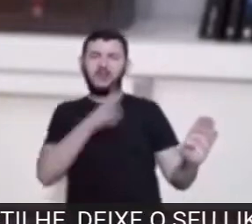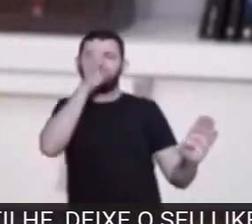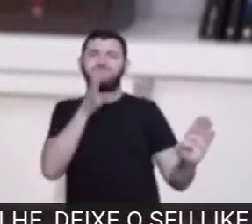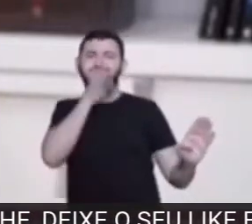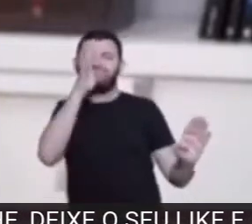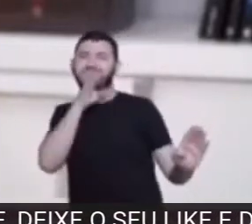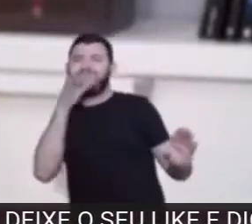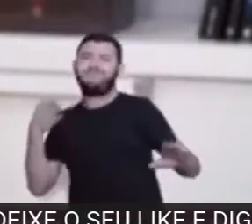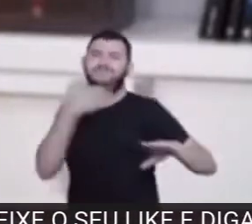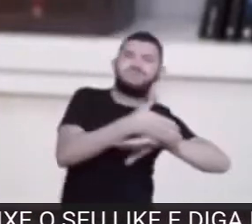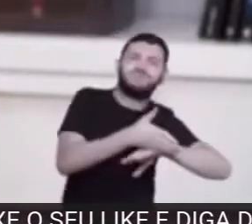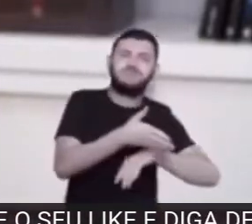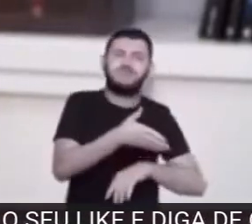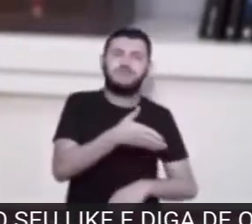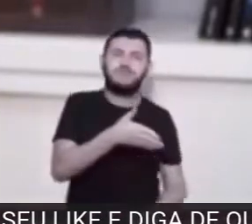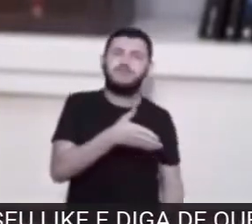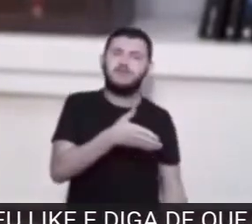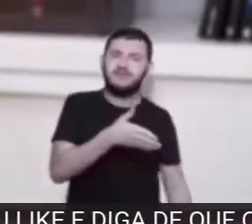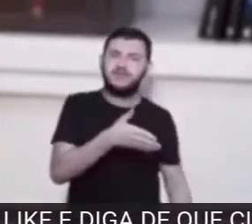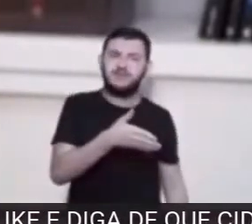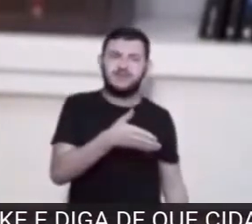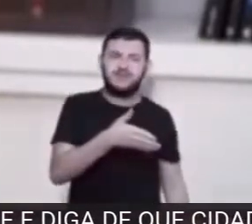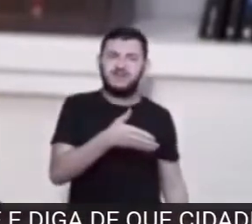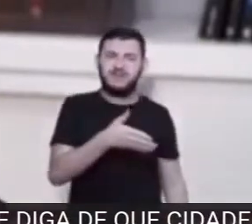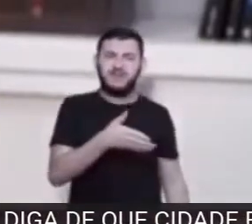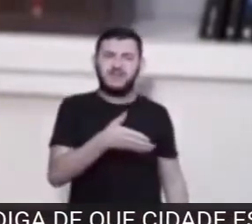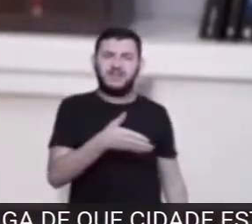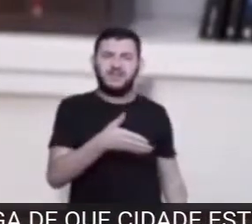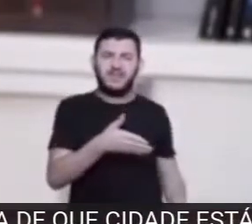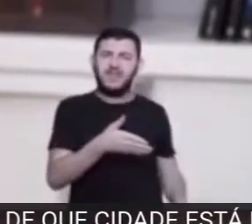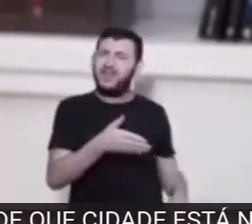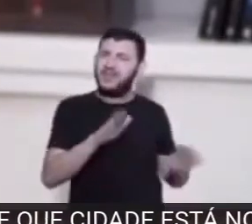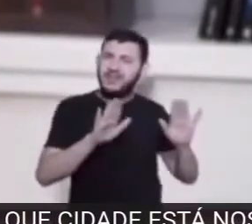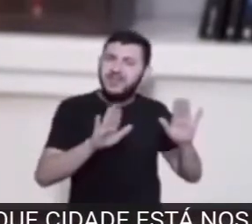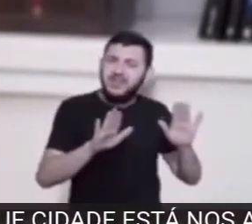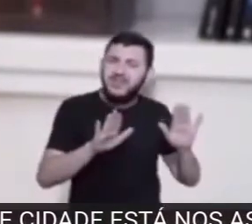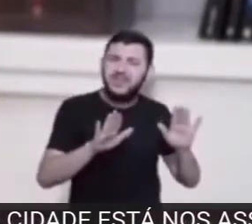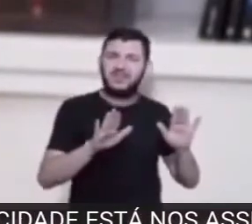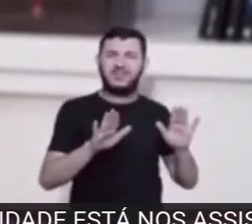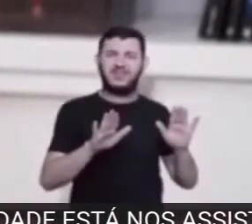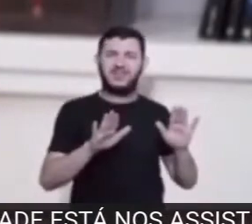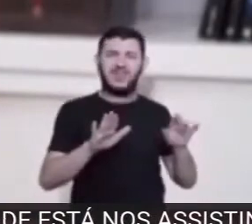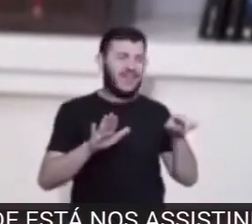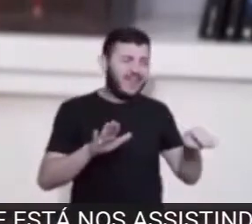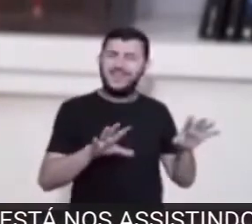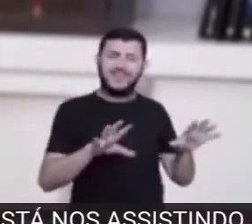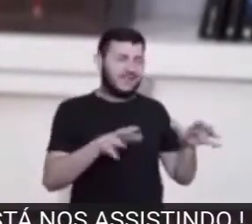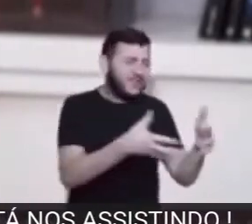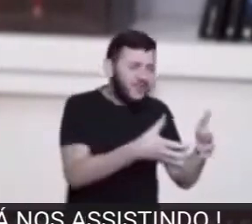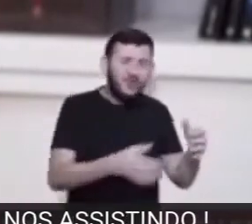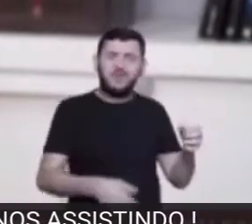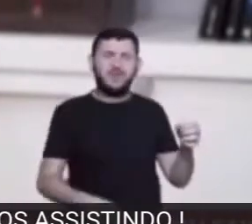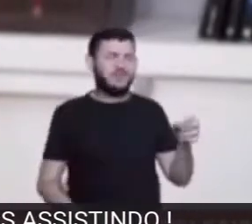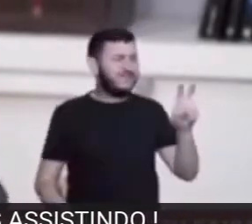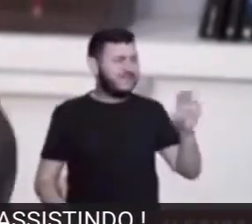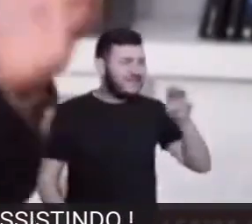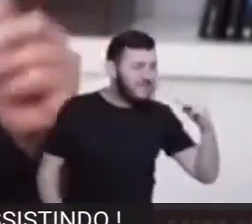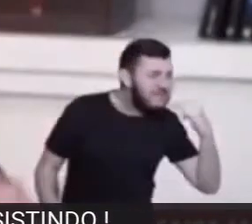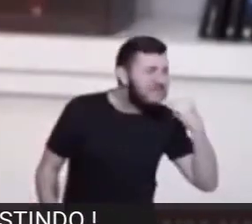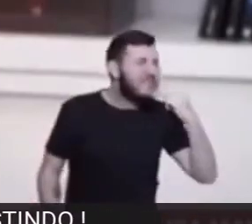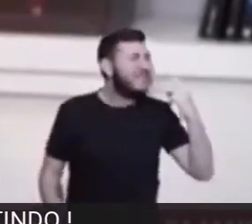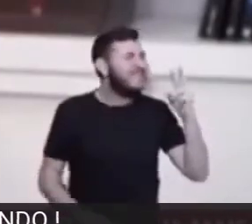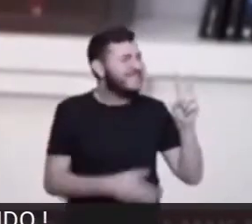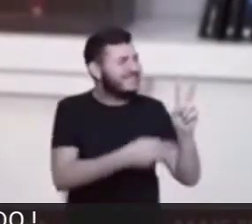aqui, sabe? E dizimamos quase 5 milhões de indígenas que tinham no Brasil. Foram dizimados,